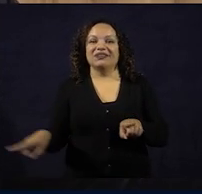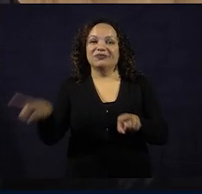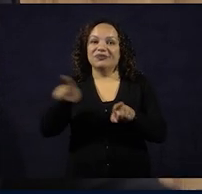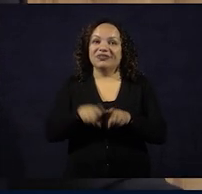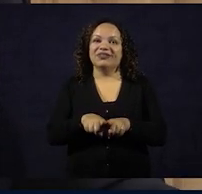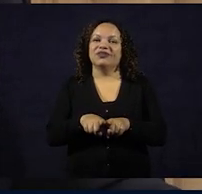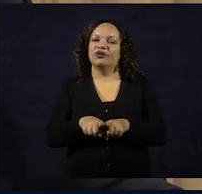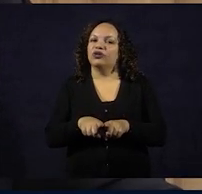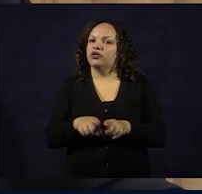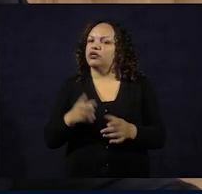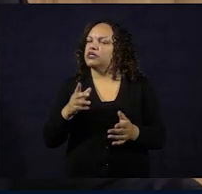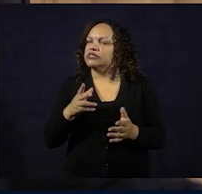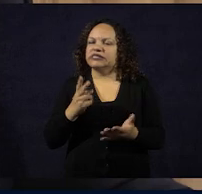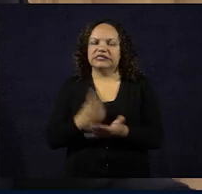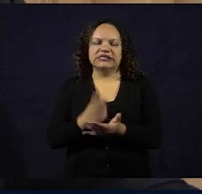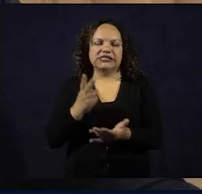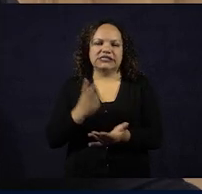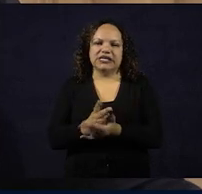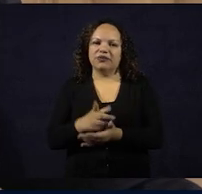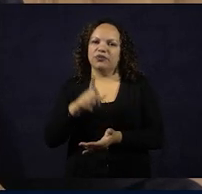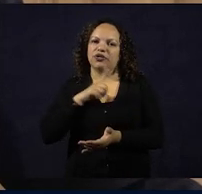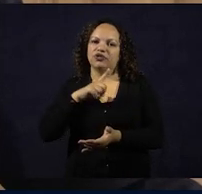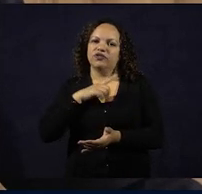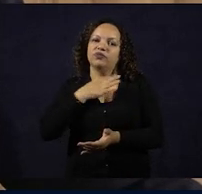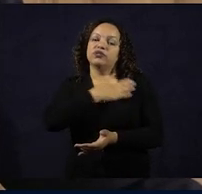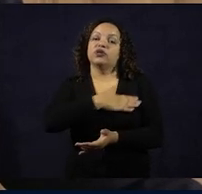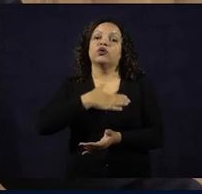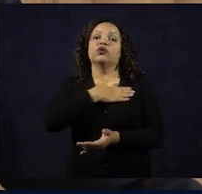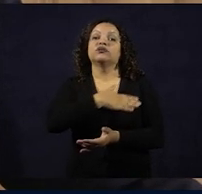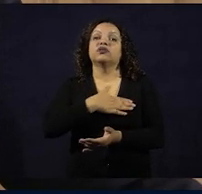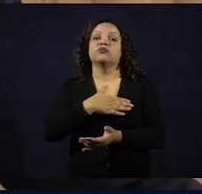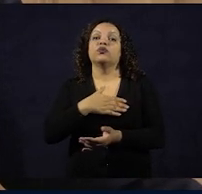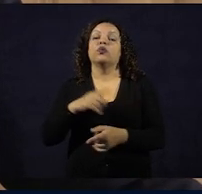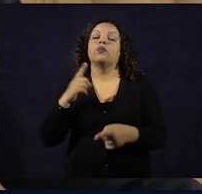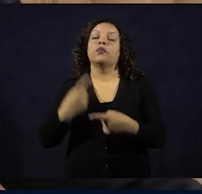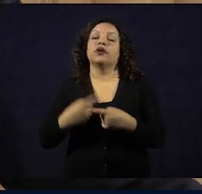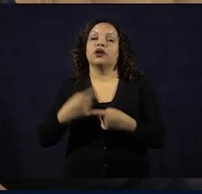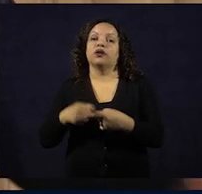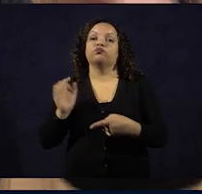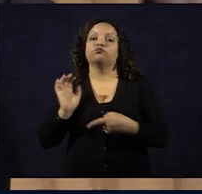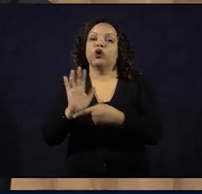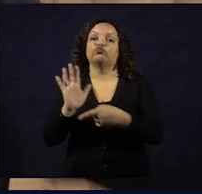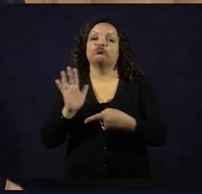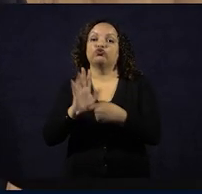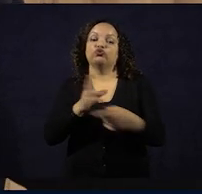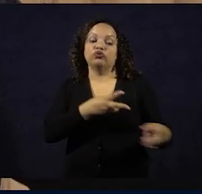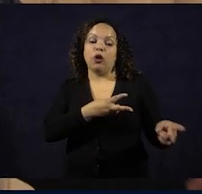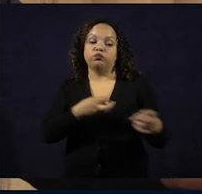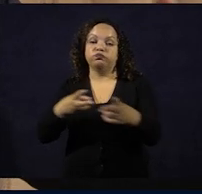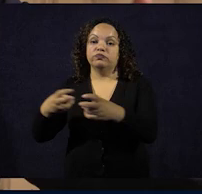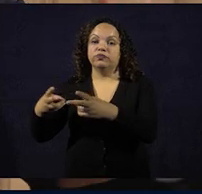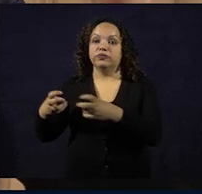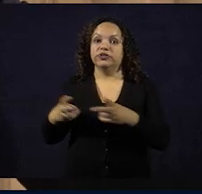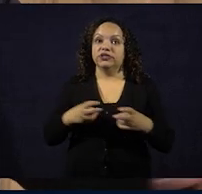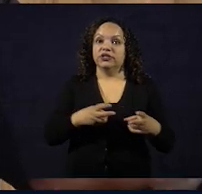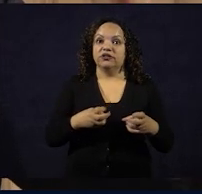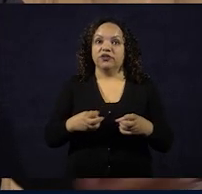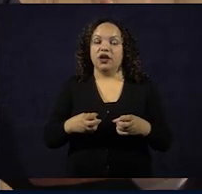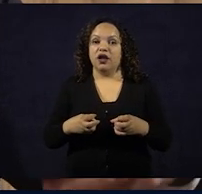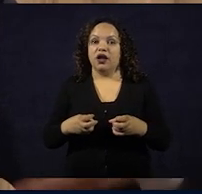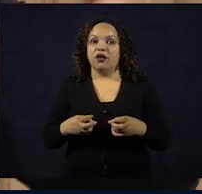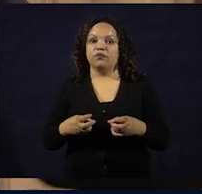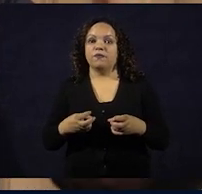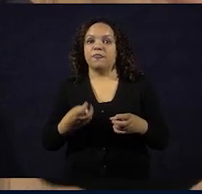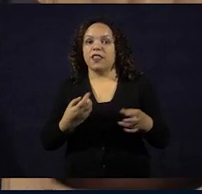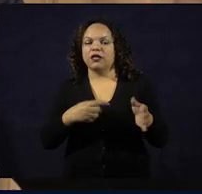e gostamos dos sócios demais porque ele sempre ajudam a enxergar seus caminhos né Os